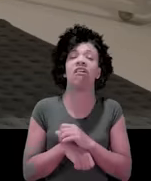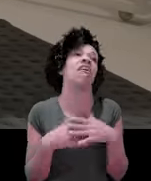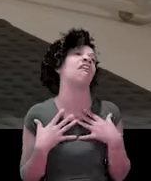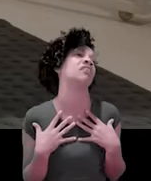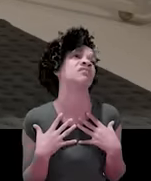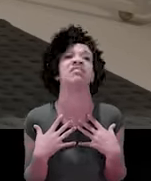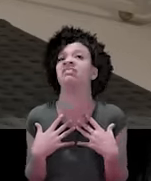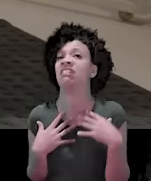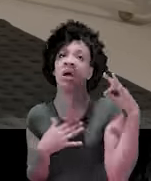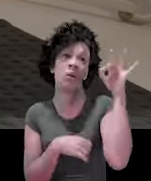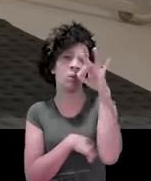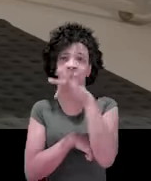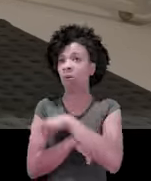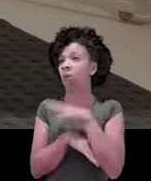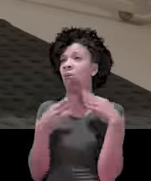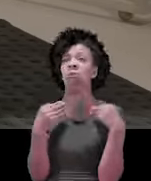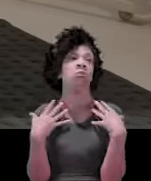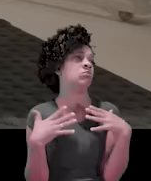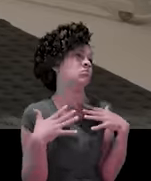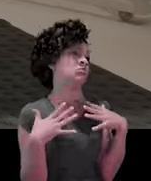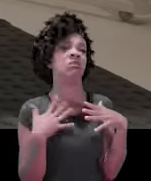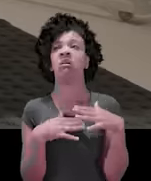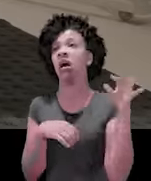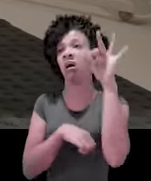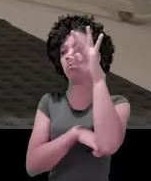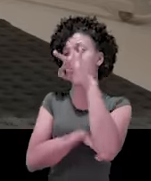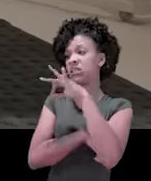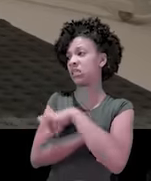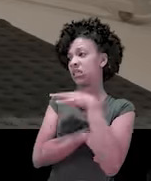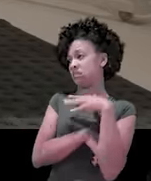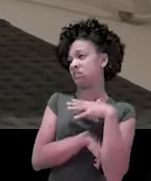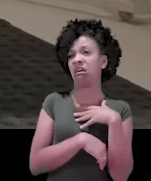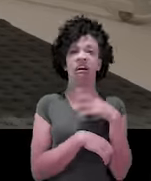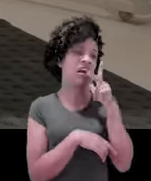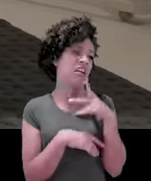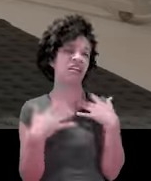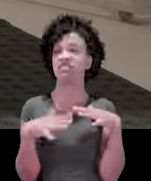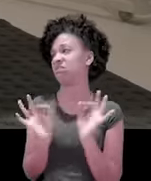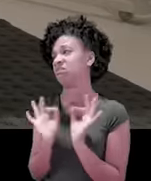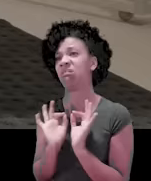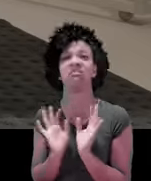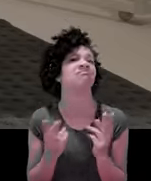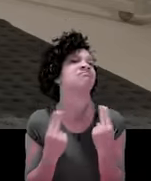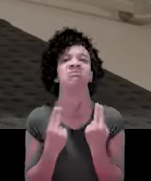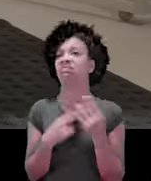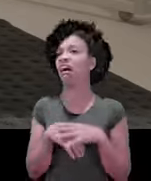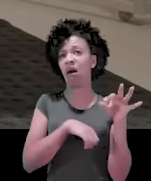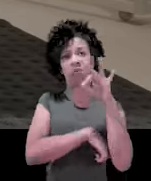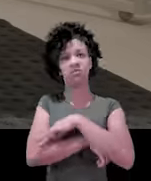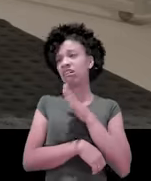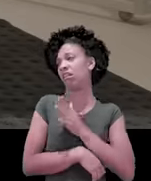gente muito pernilongo aí mosquitos vou mandar e